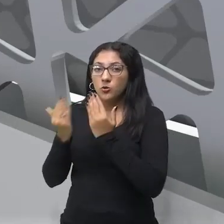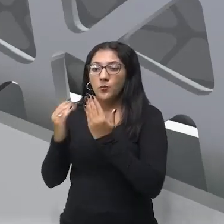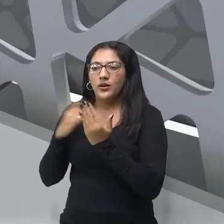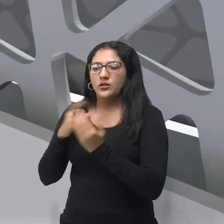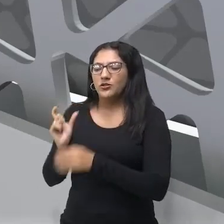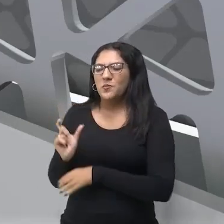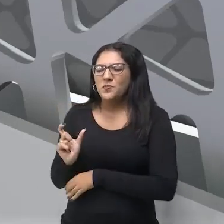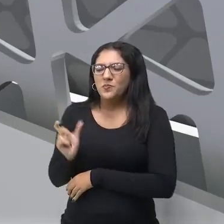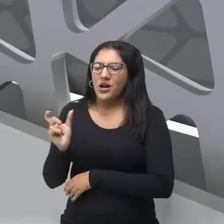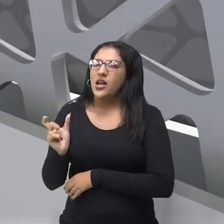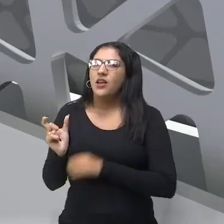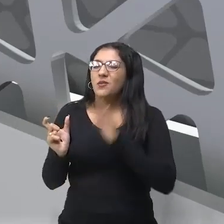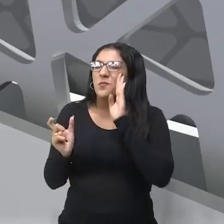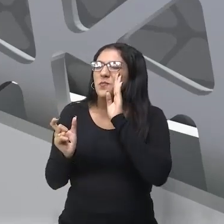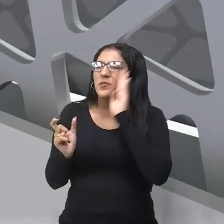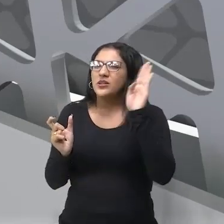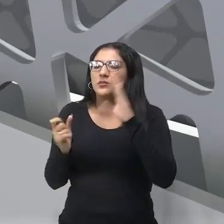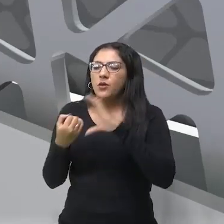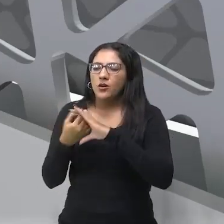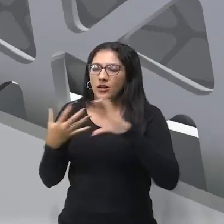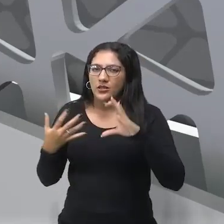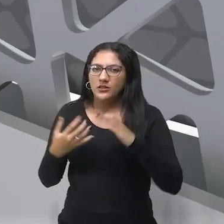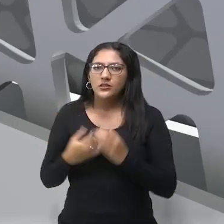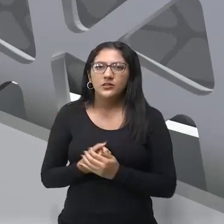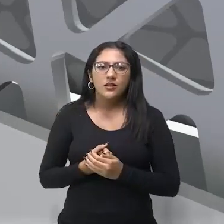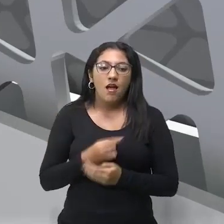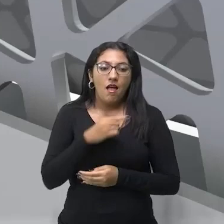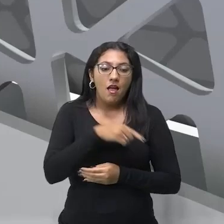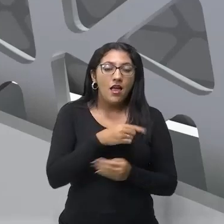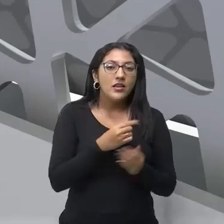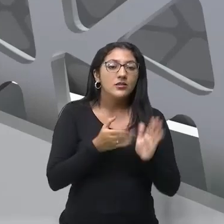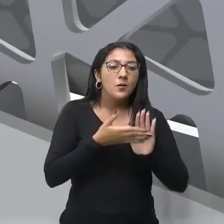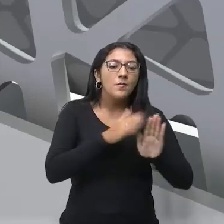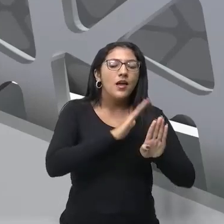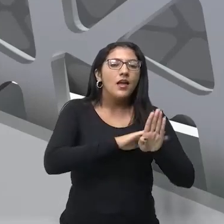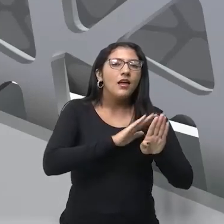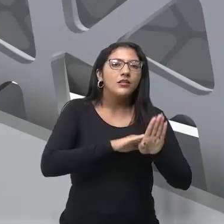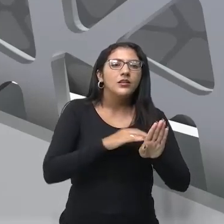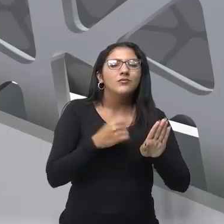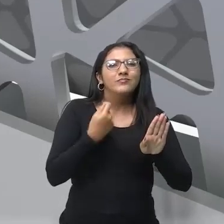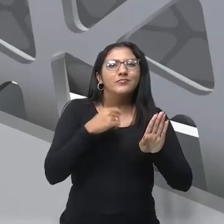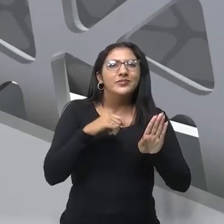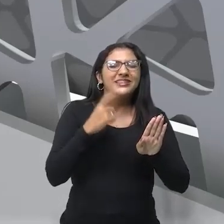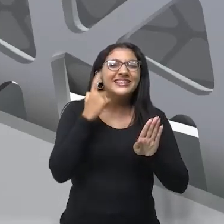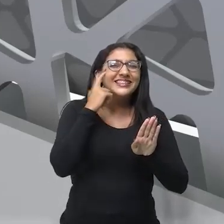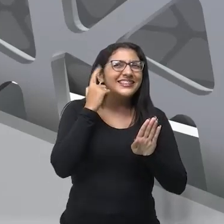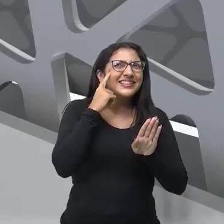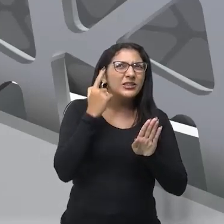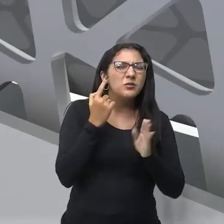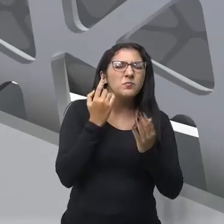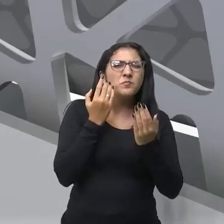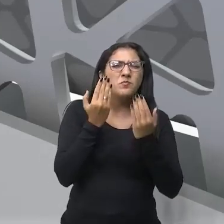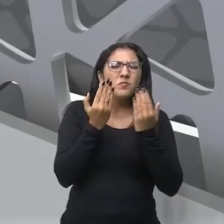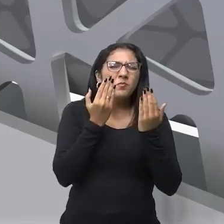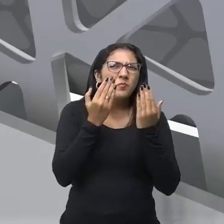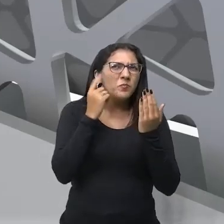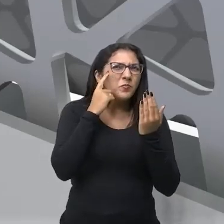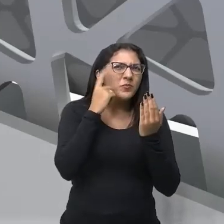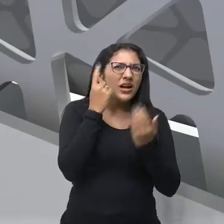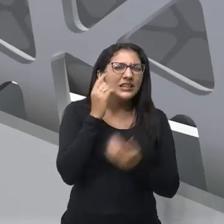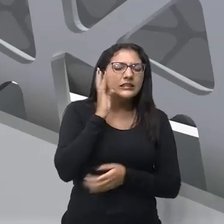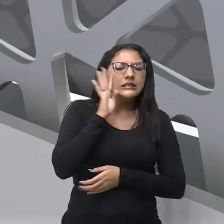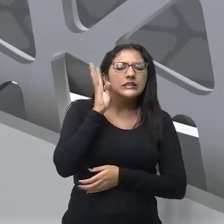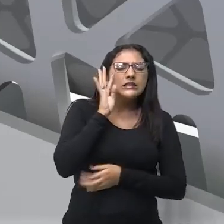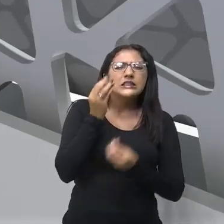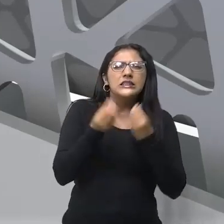palavrinha comparativa que existe na comparação, não é? Enquanto que na metáfora permite que a gente imagine mais as